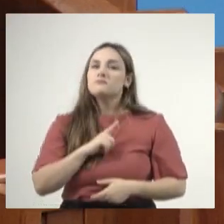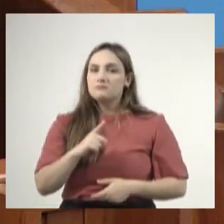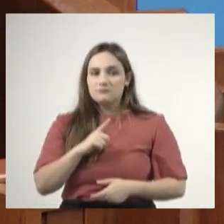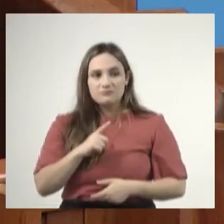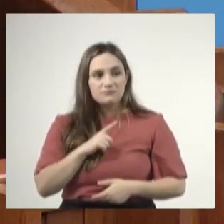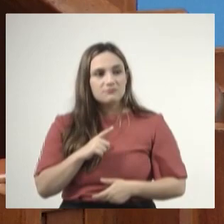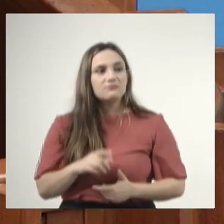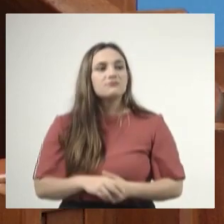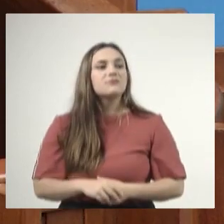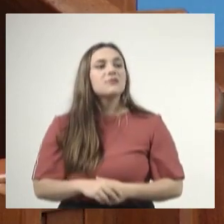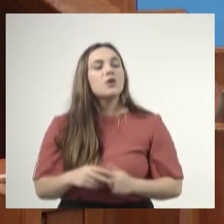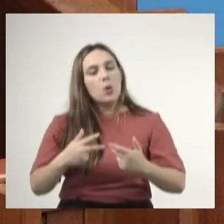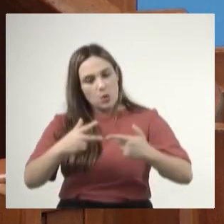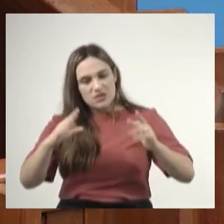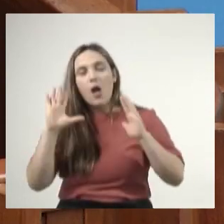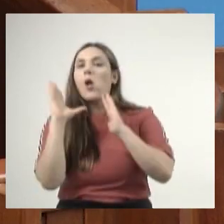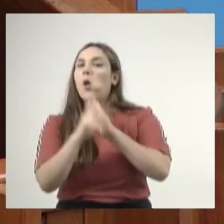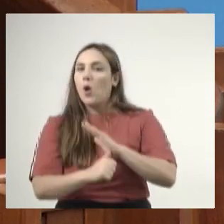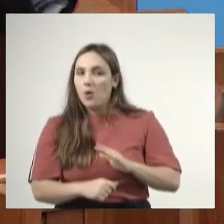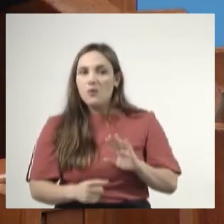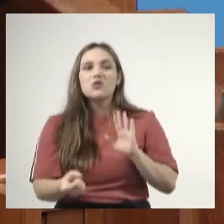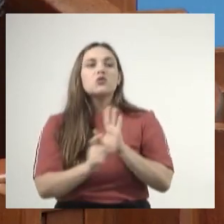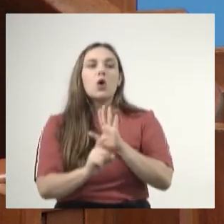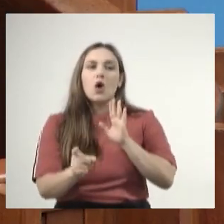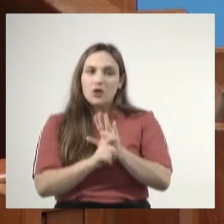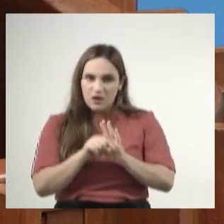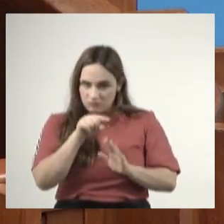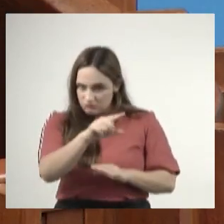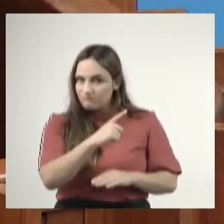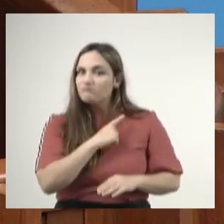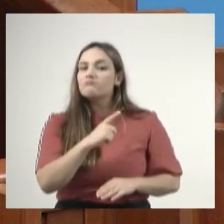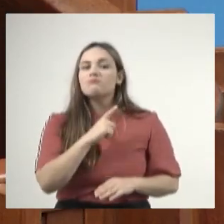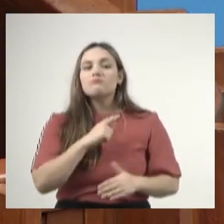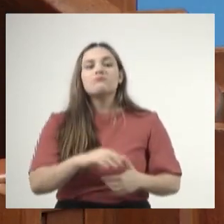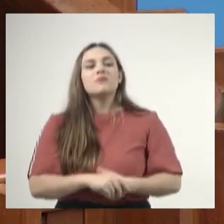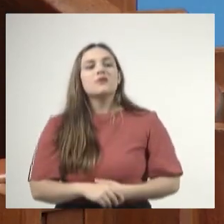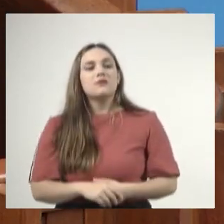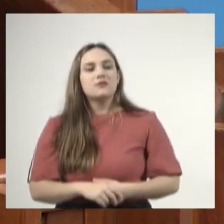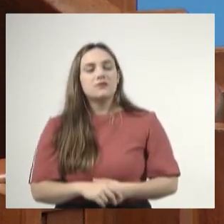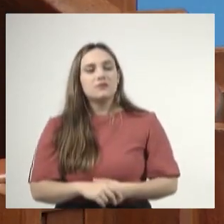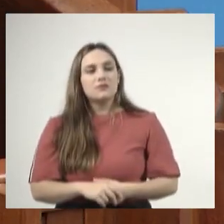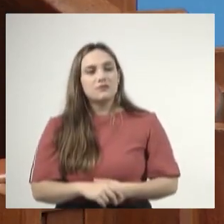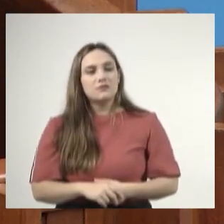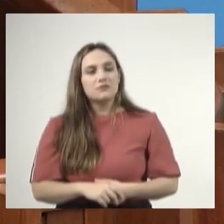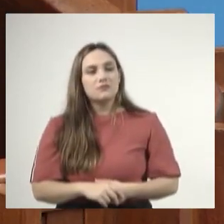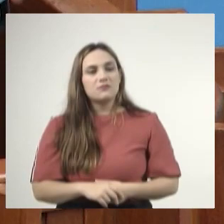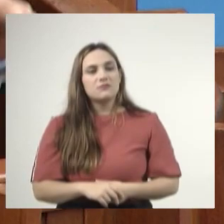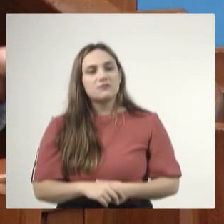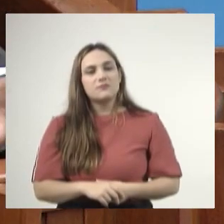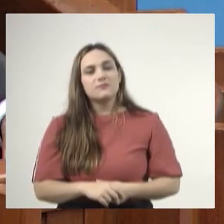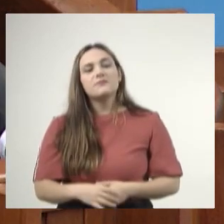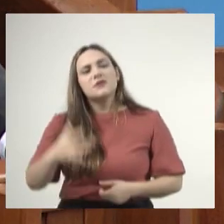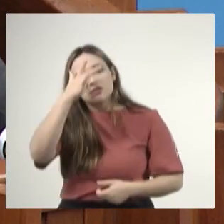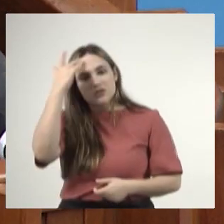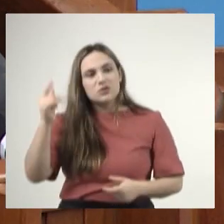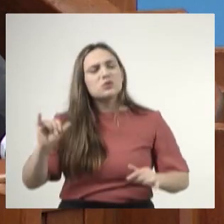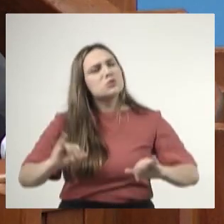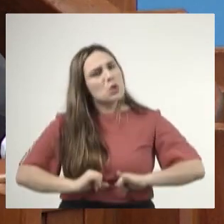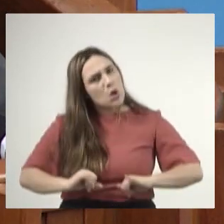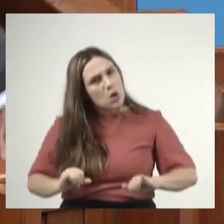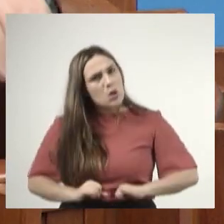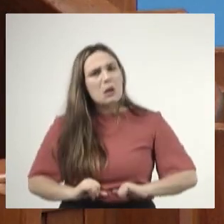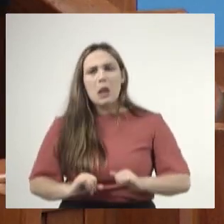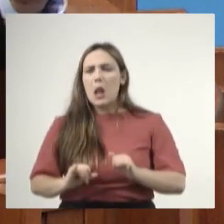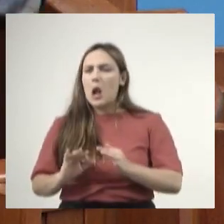na reserva que vocês acham. Se quiser achar droga, entra na reserva que vocês acham. Se você quiser ver as pessoas sofrendo e se liquidando